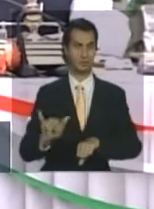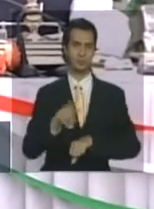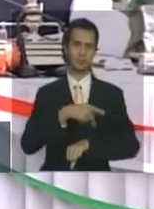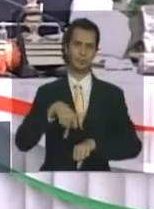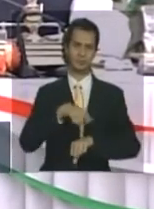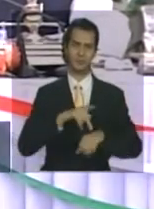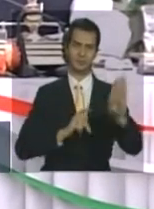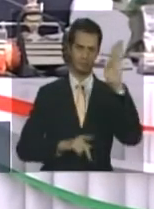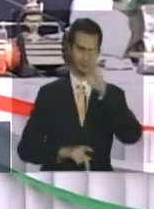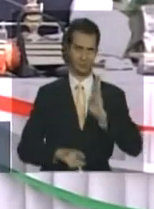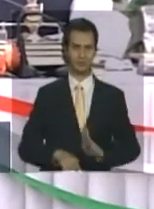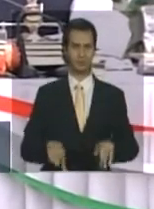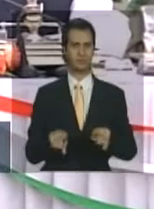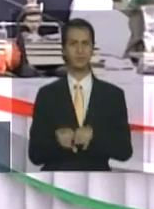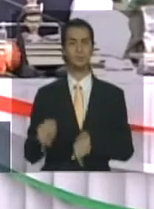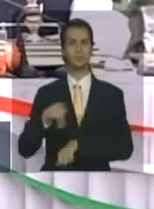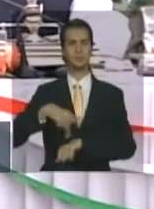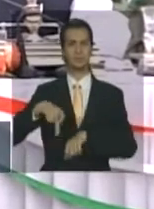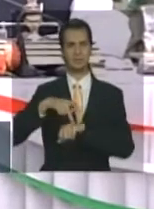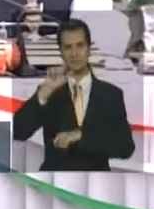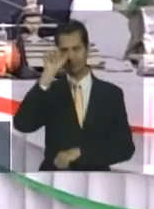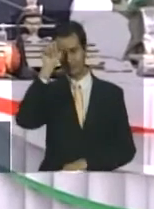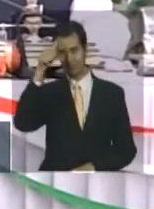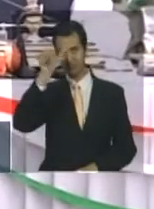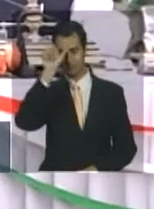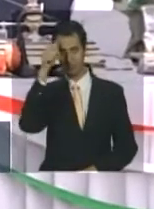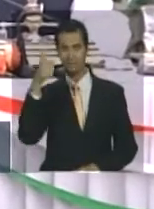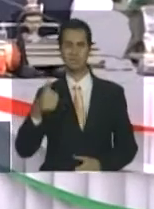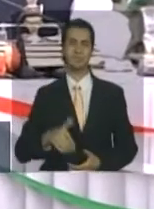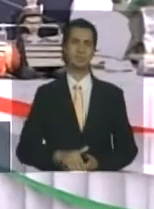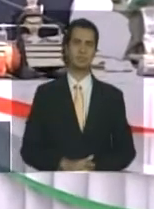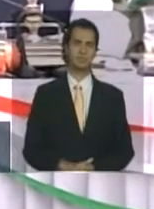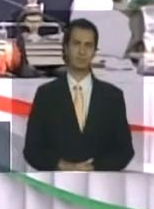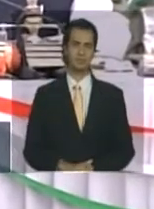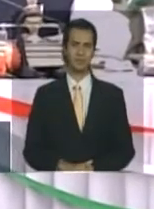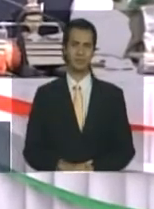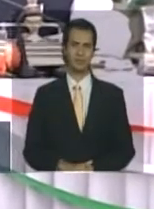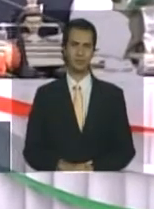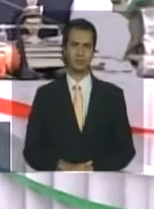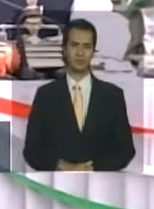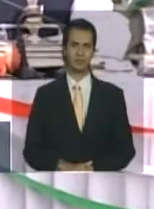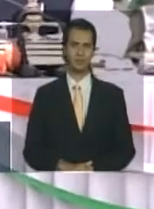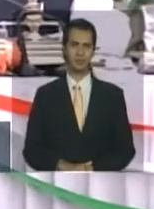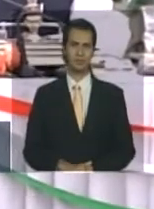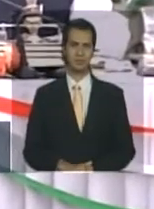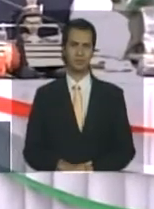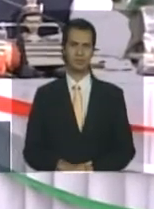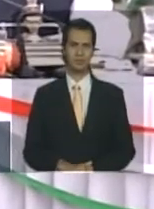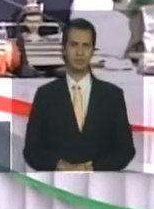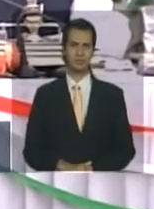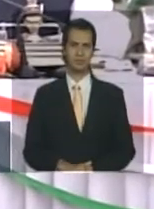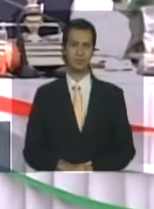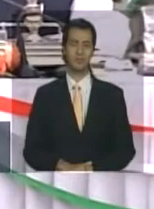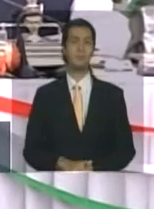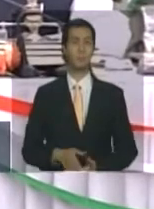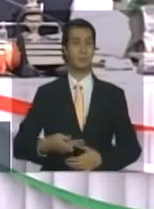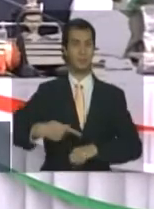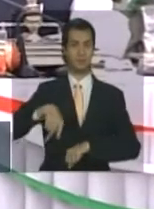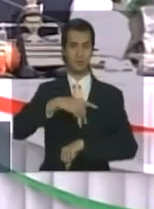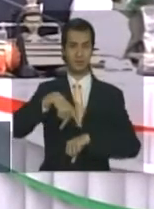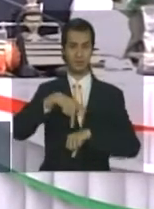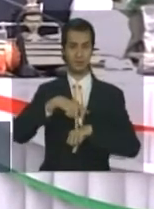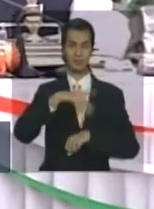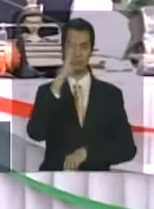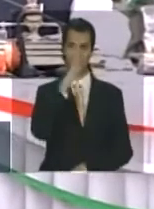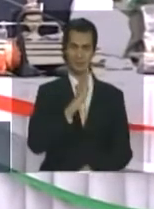we had excellent discussions regarding the very good relations between Brazil and India. Como os grandes países em desenvolvimento,